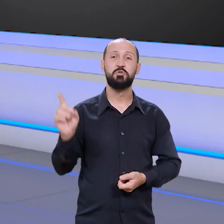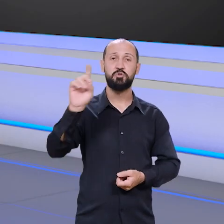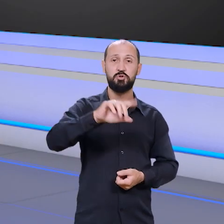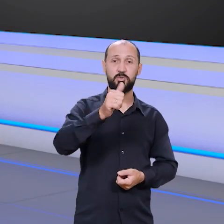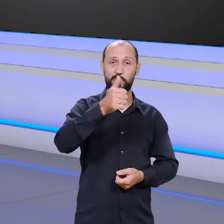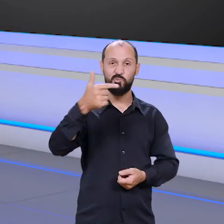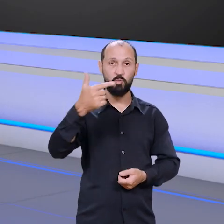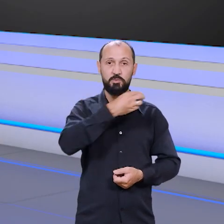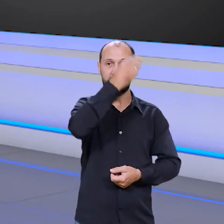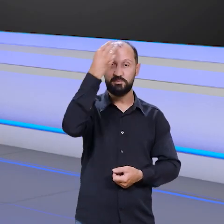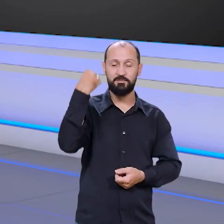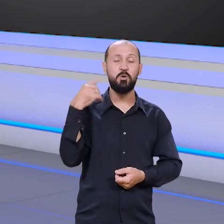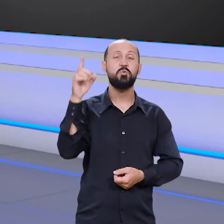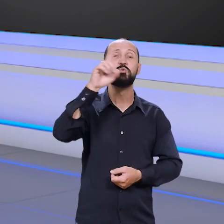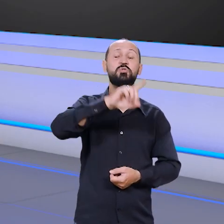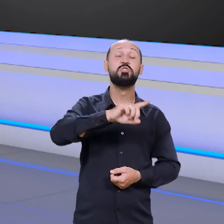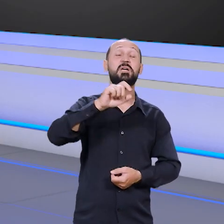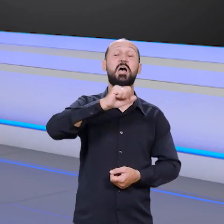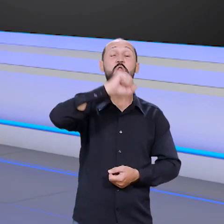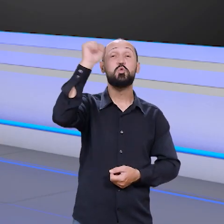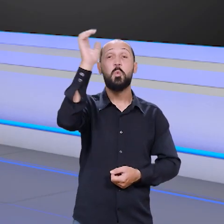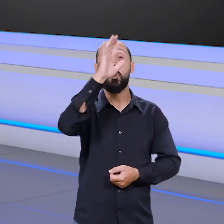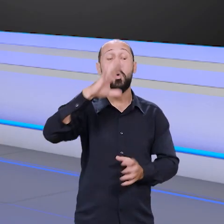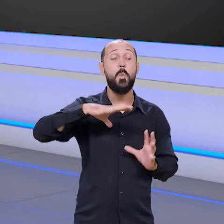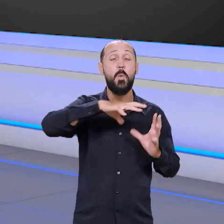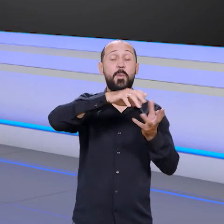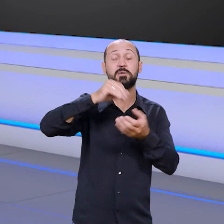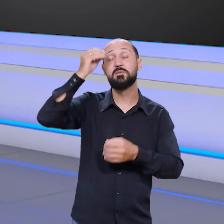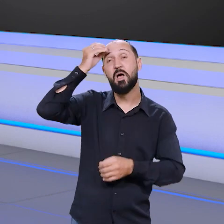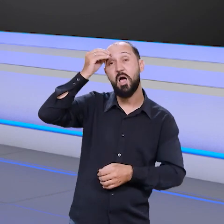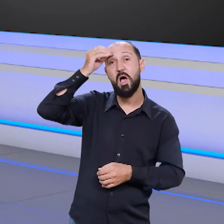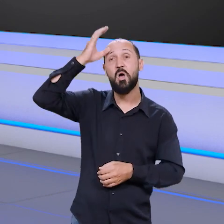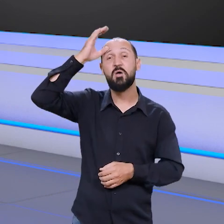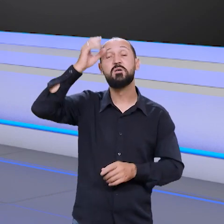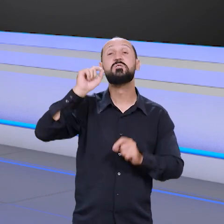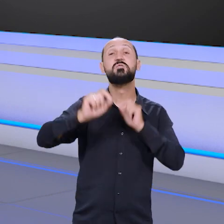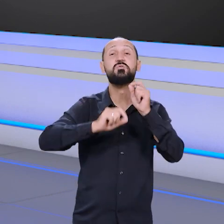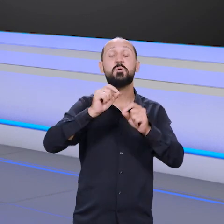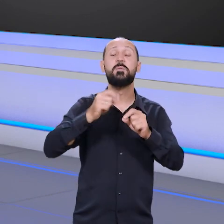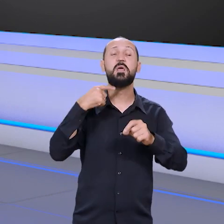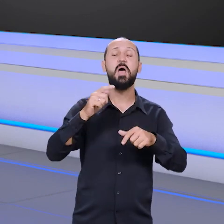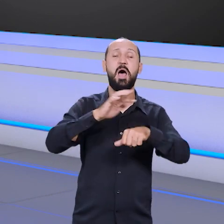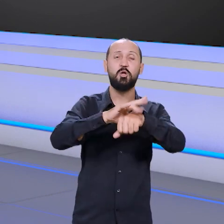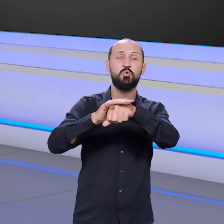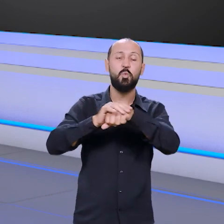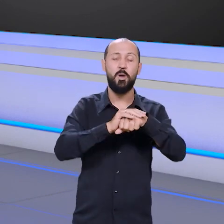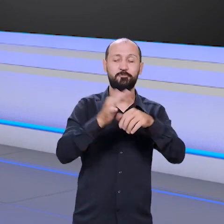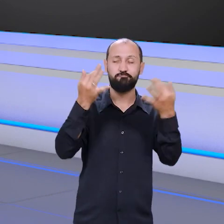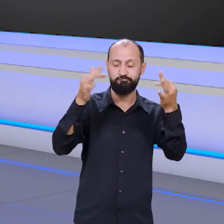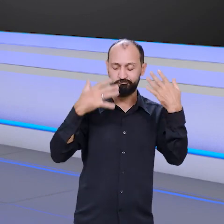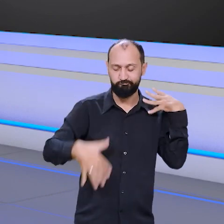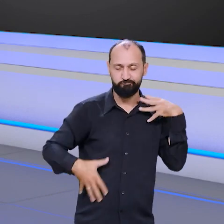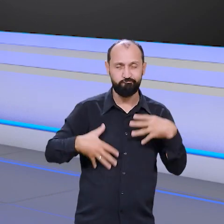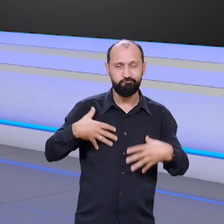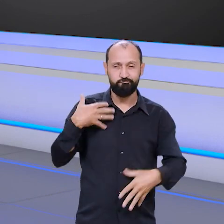Dia 12 de maio é comemorado o Dia Nacional da Conscientização sobre a Fibromialgia. E para lembrar